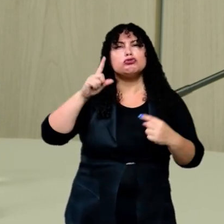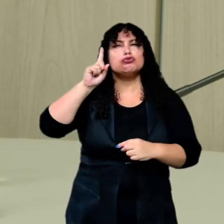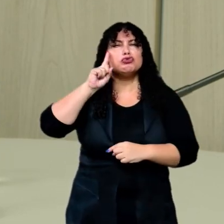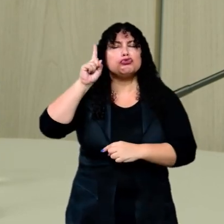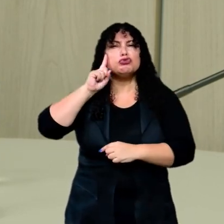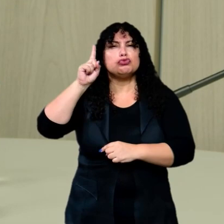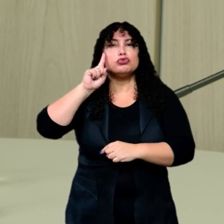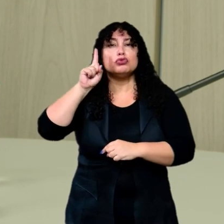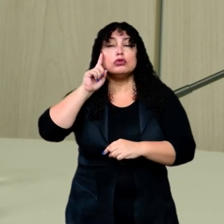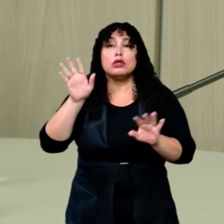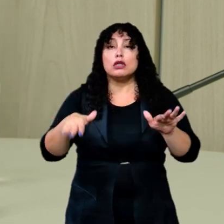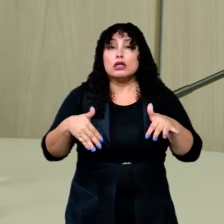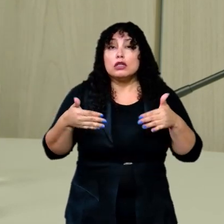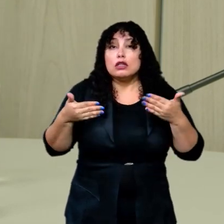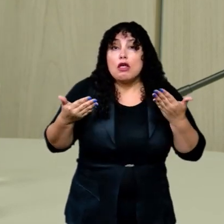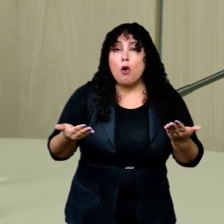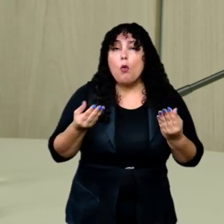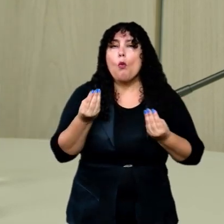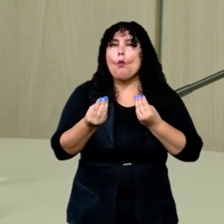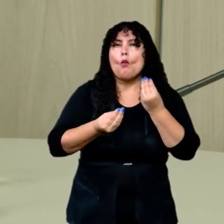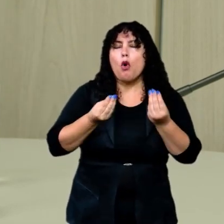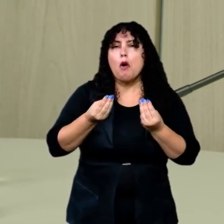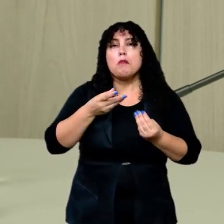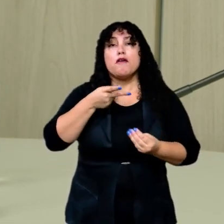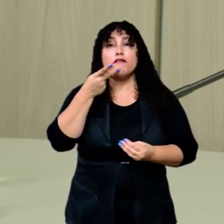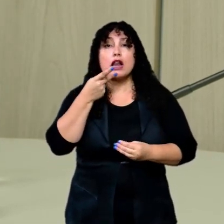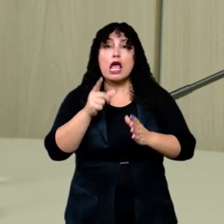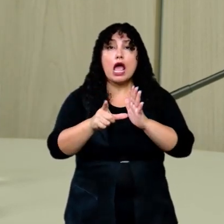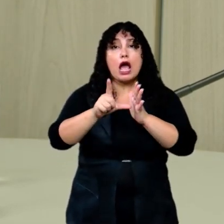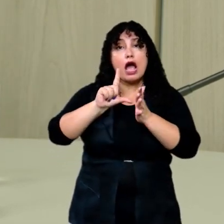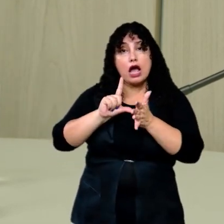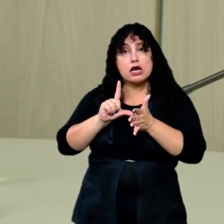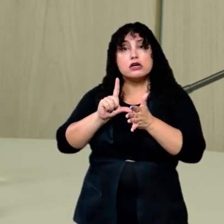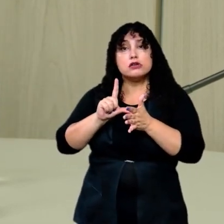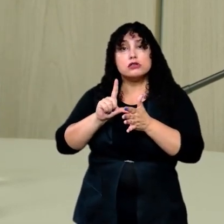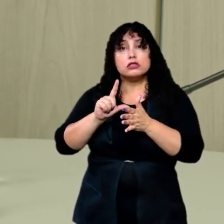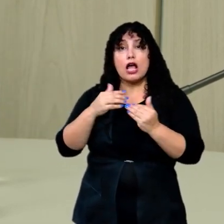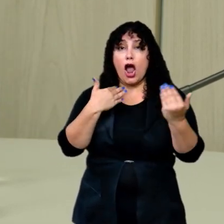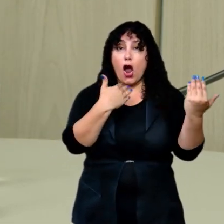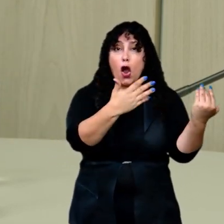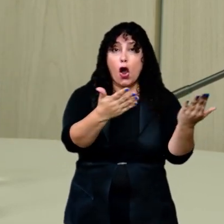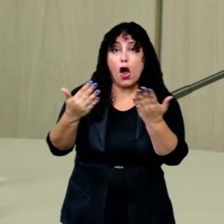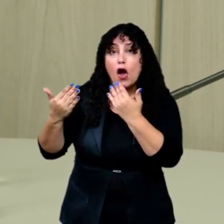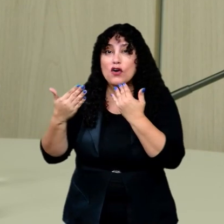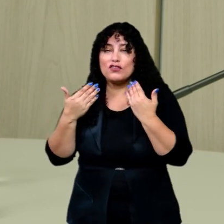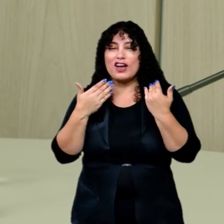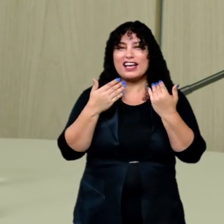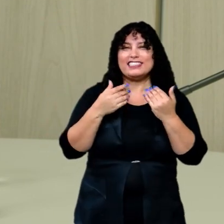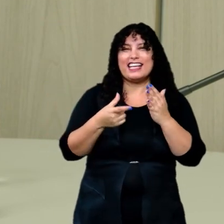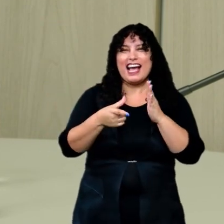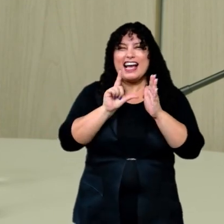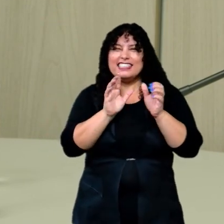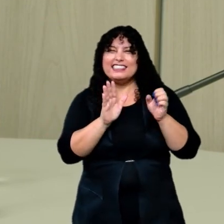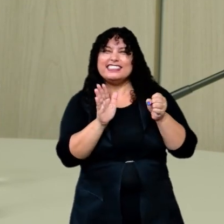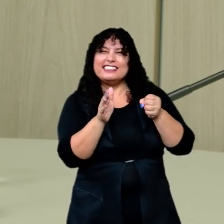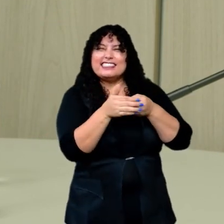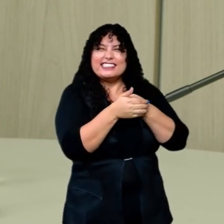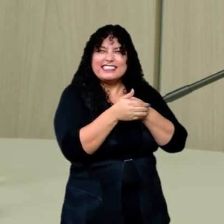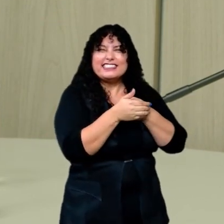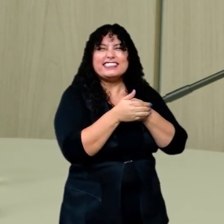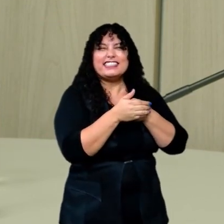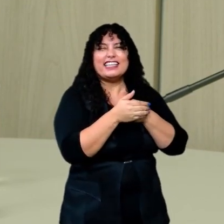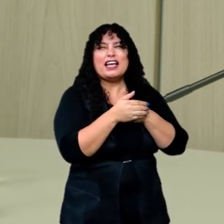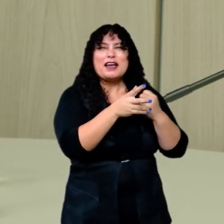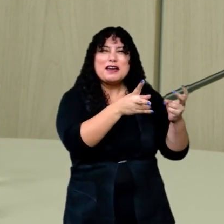né? Então, como eu comentei anteriormente, né, na nossa conversa em off, mas eu tenho percebido muito